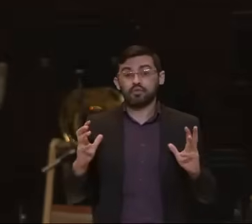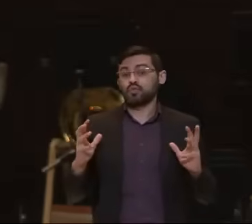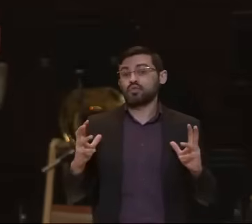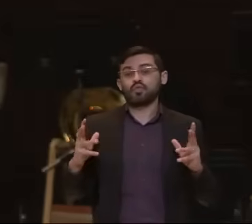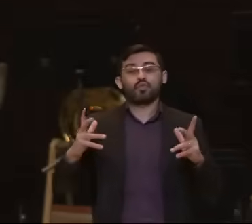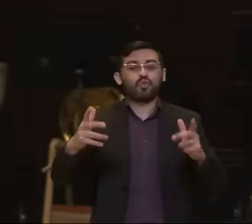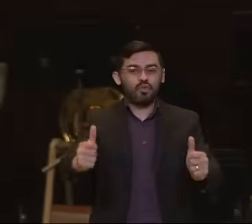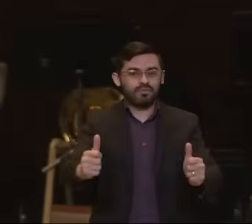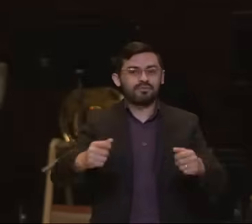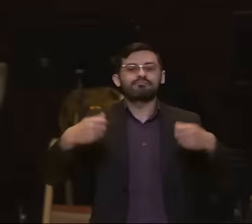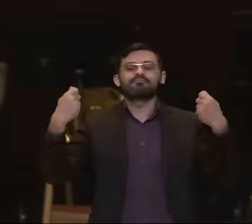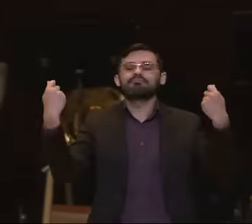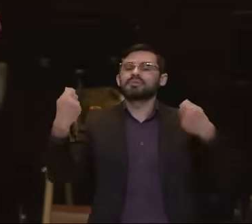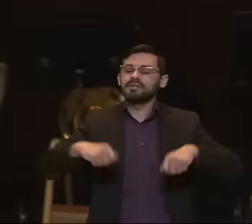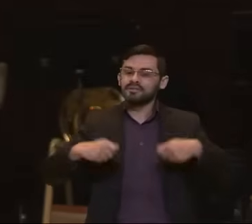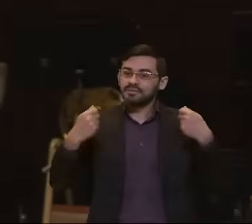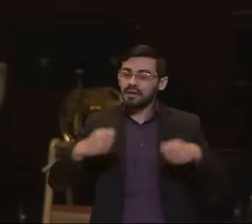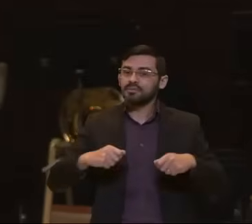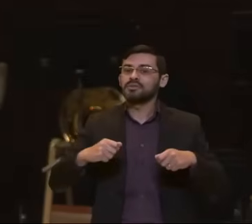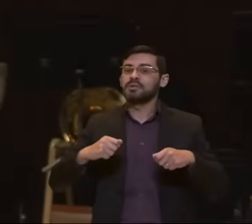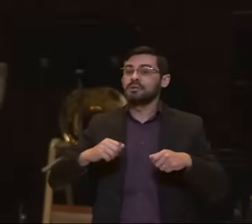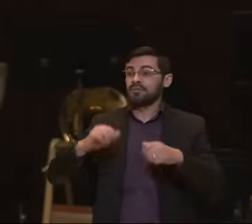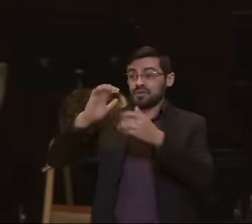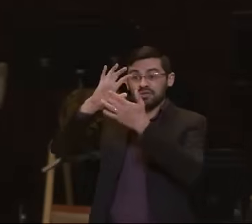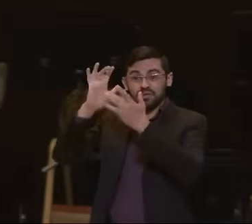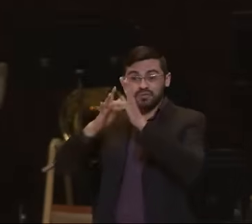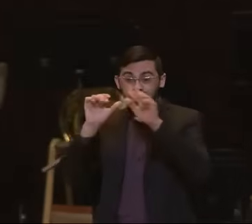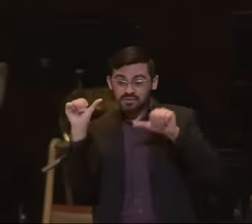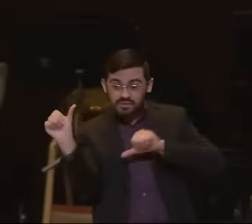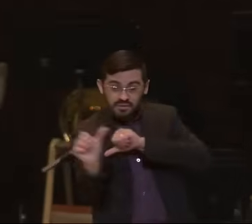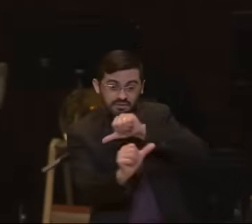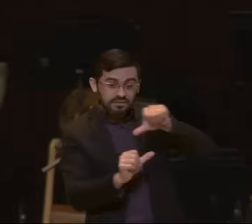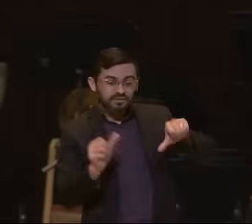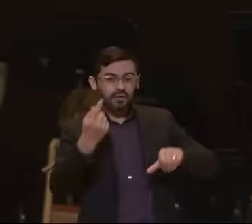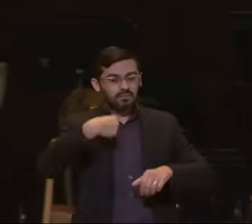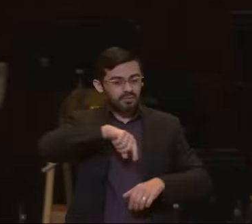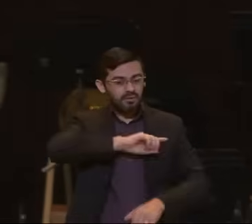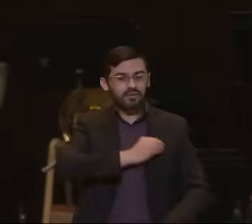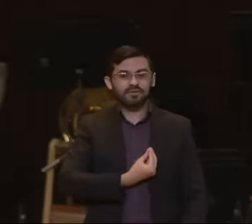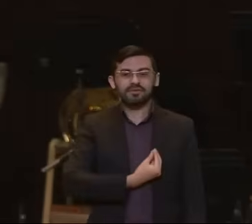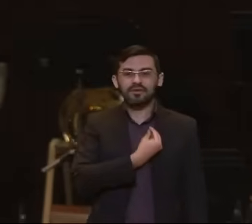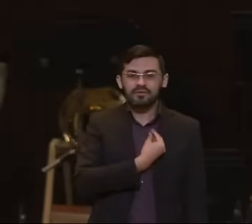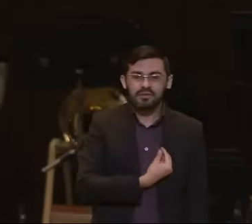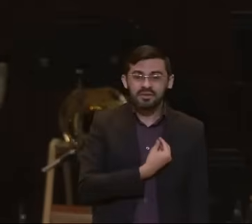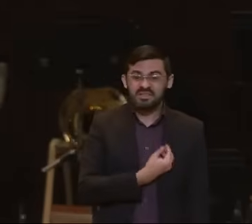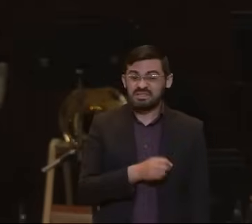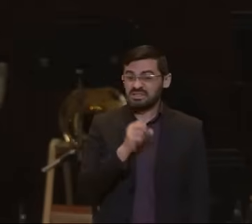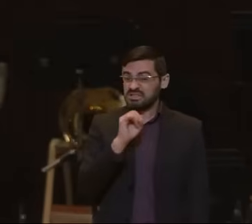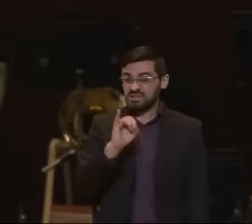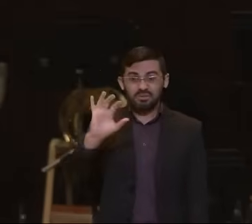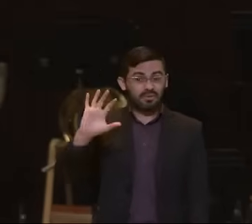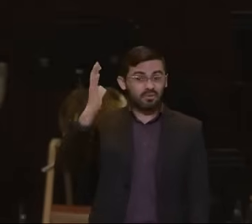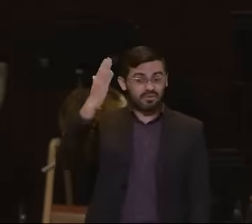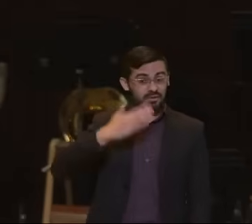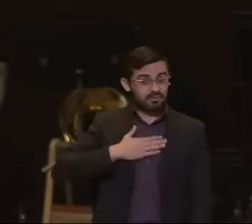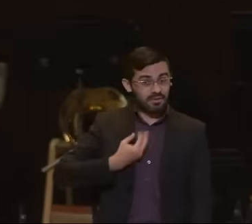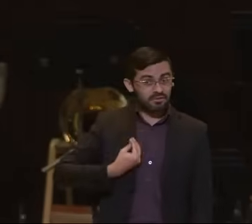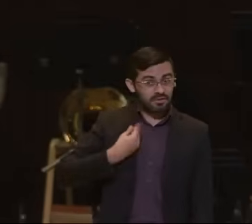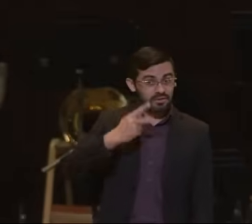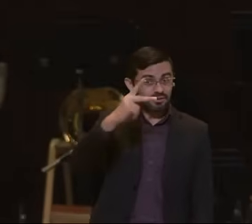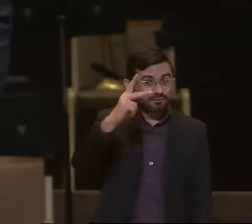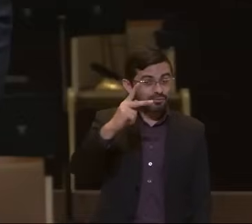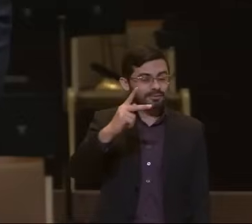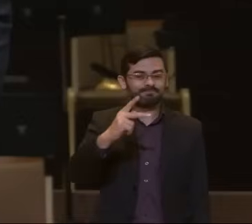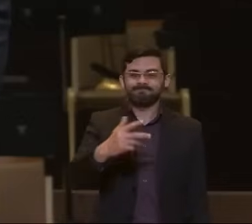nós precisamos de uma obra transformadora de Jesus Cristo. E se essa obra não acontecer na minha vida ou na sua